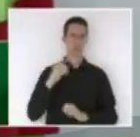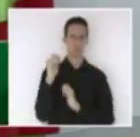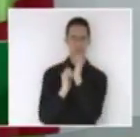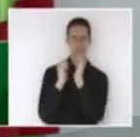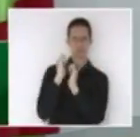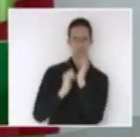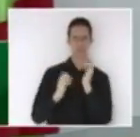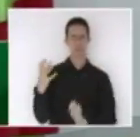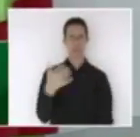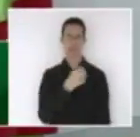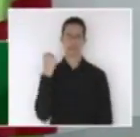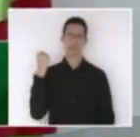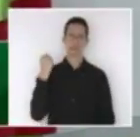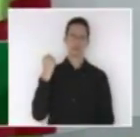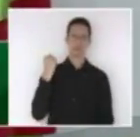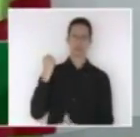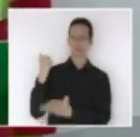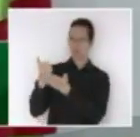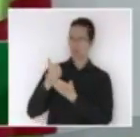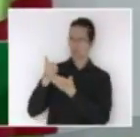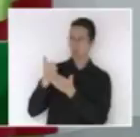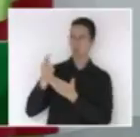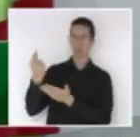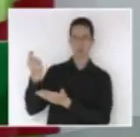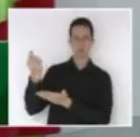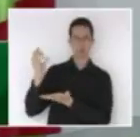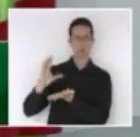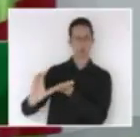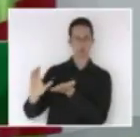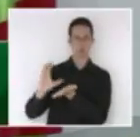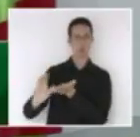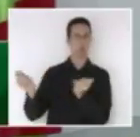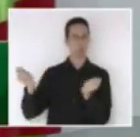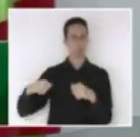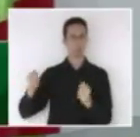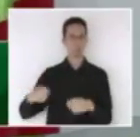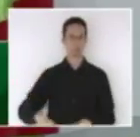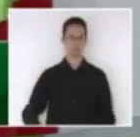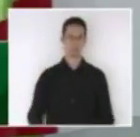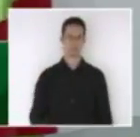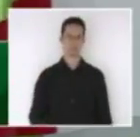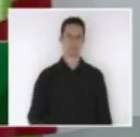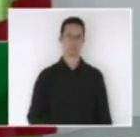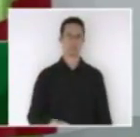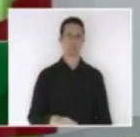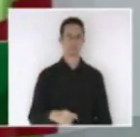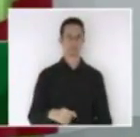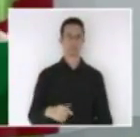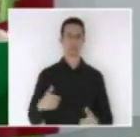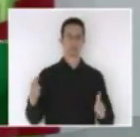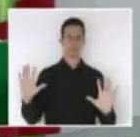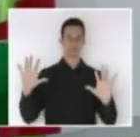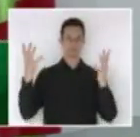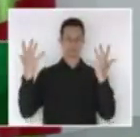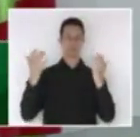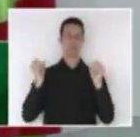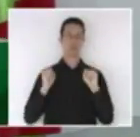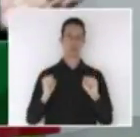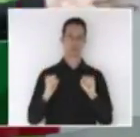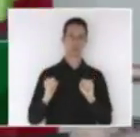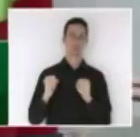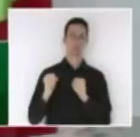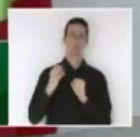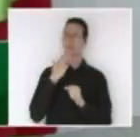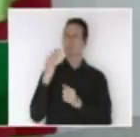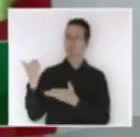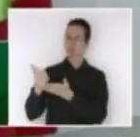grandes empresas, que têm lucro no evento, o patrocínio para essa festa. Não podemos